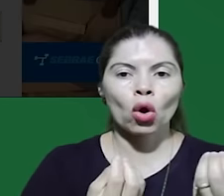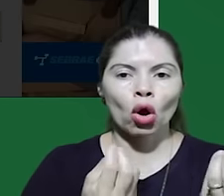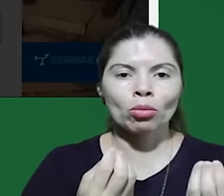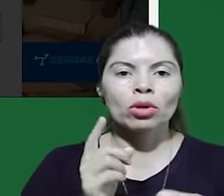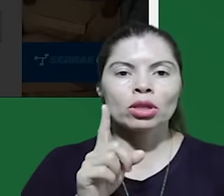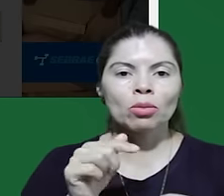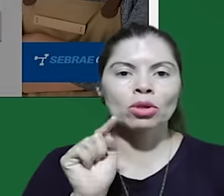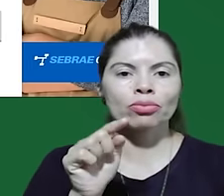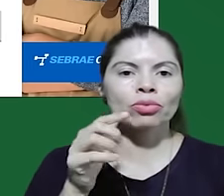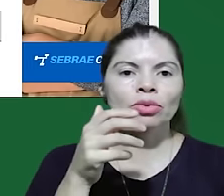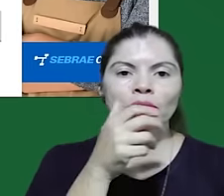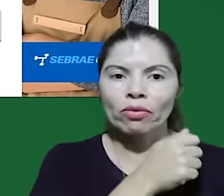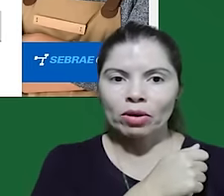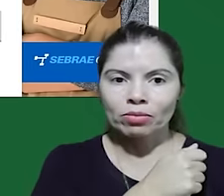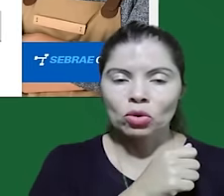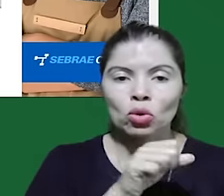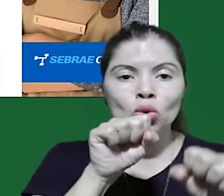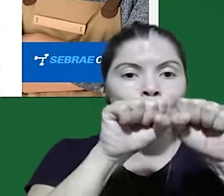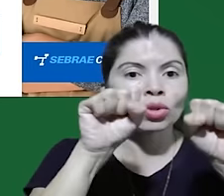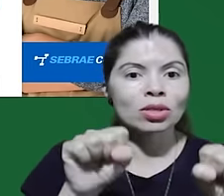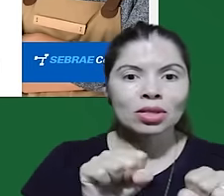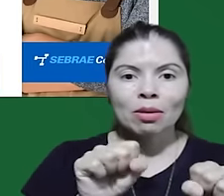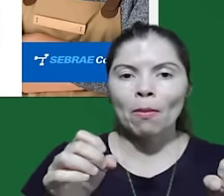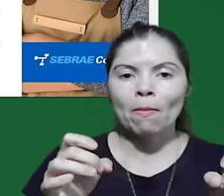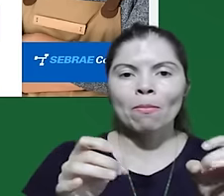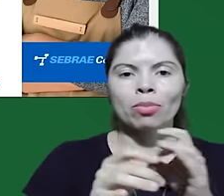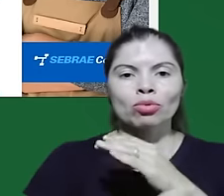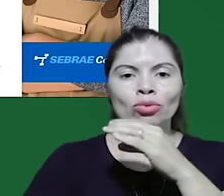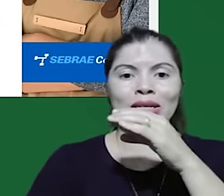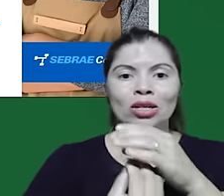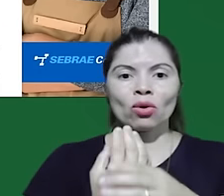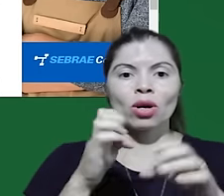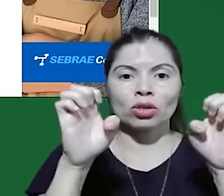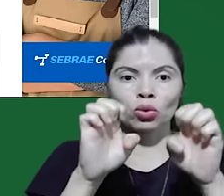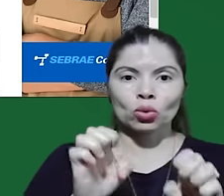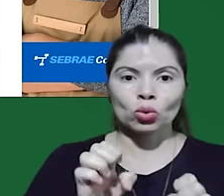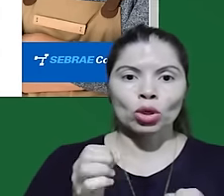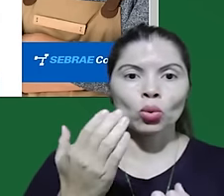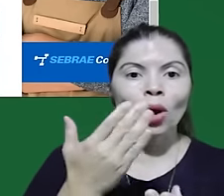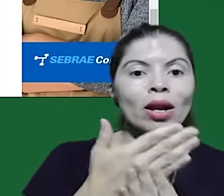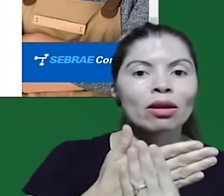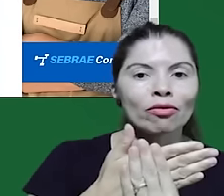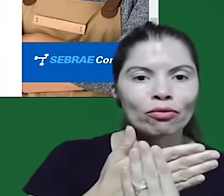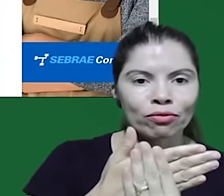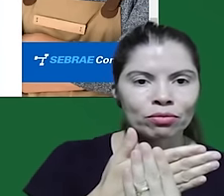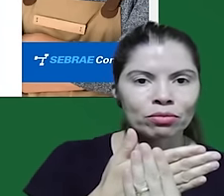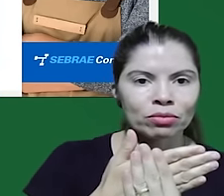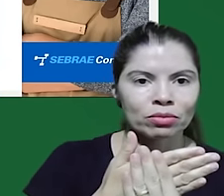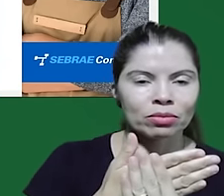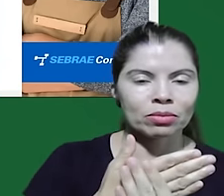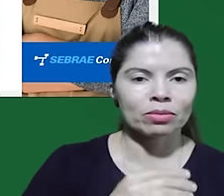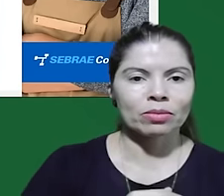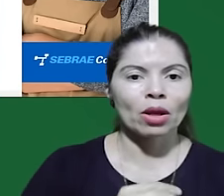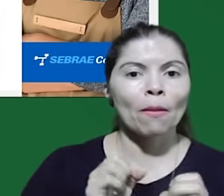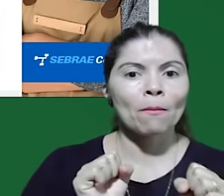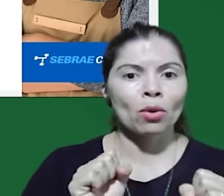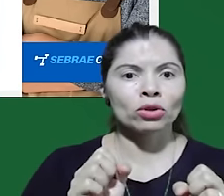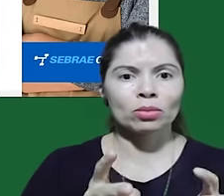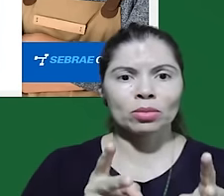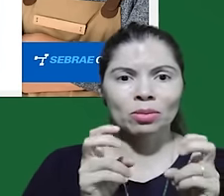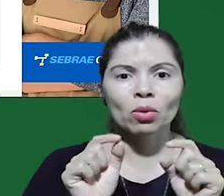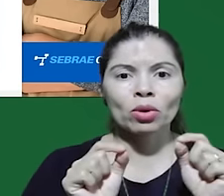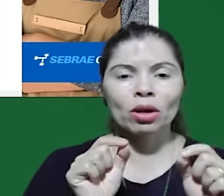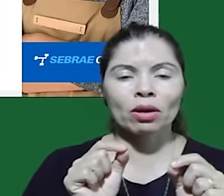isso o sistema ele já criou a estrutura do arquivo e aqui a gente então consegue observar ó